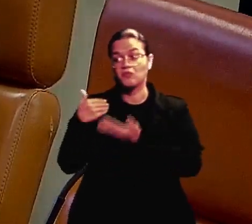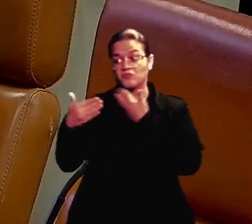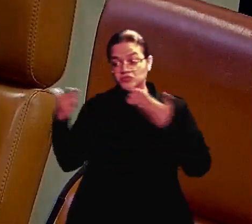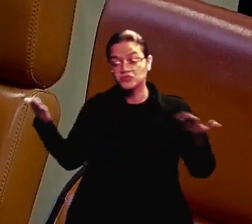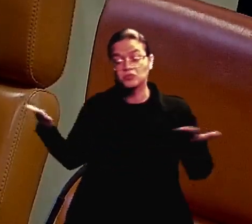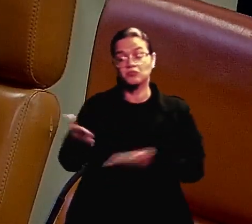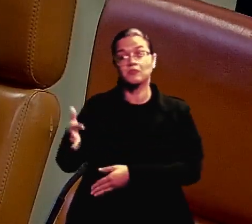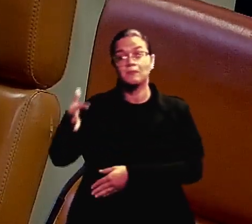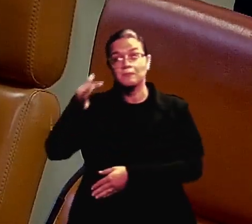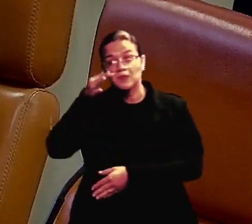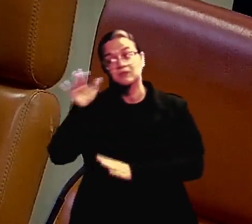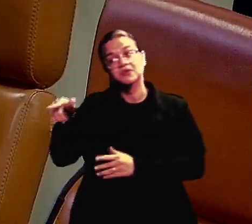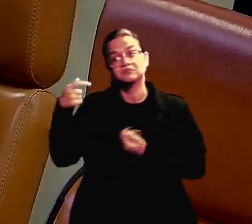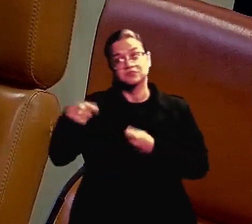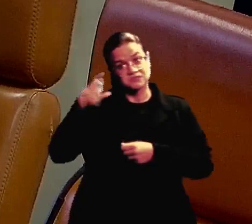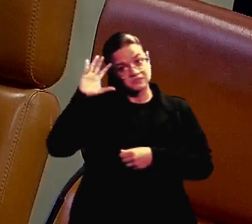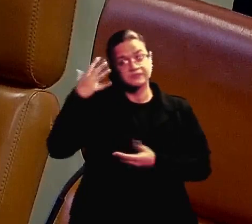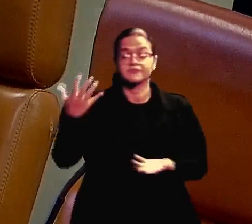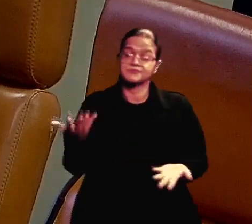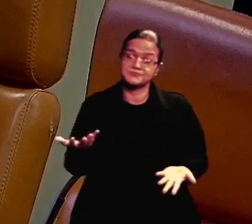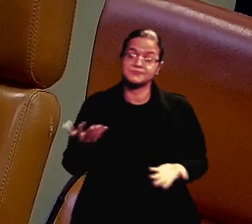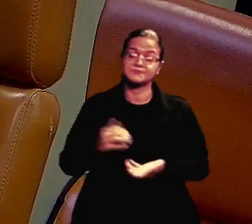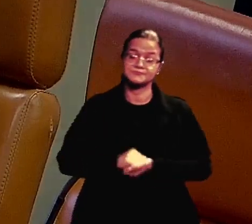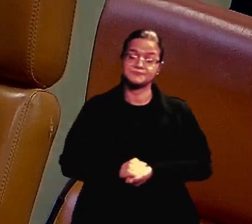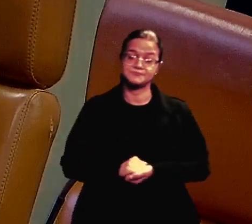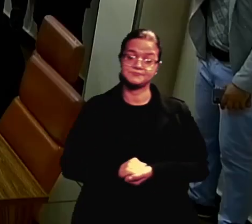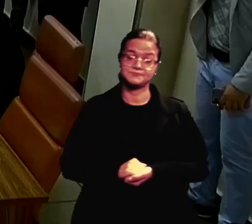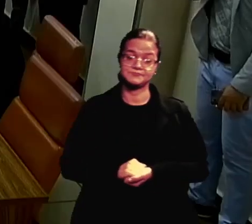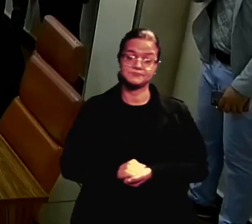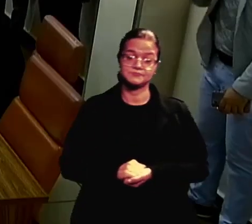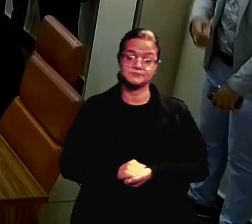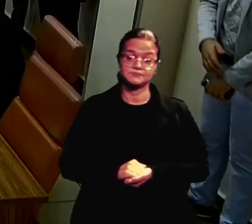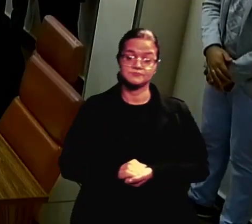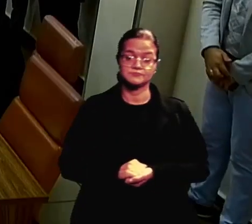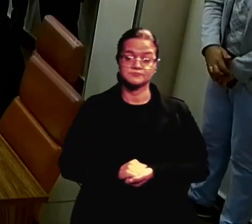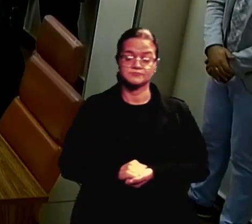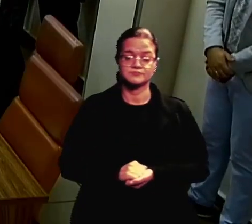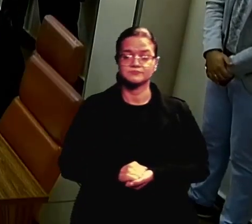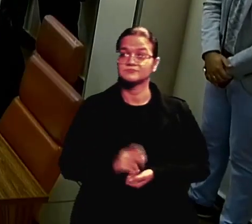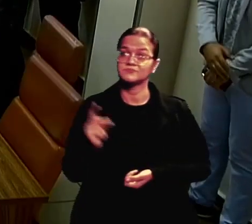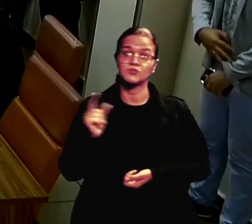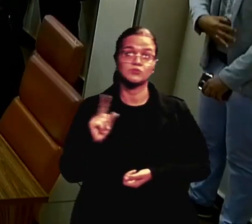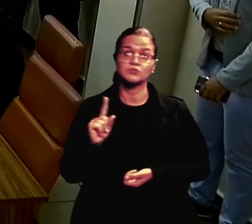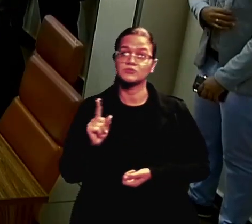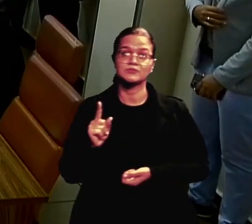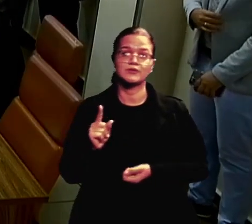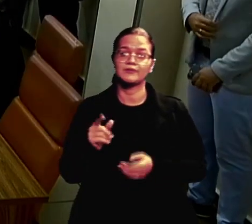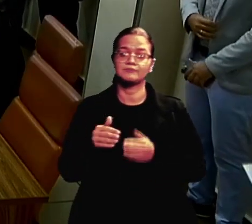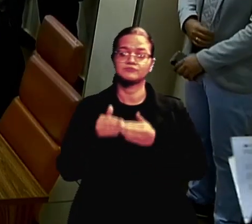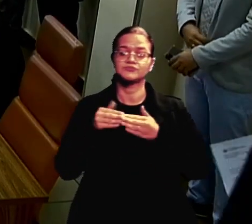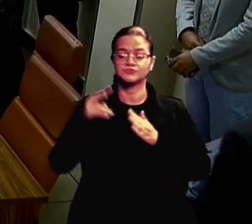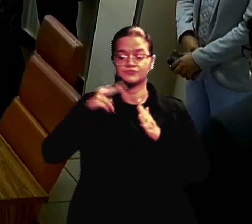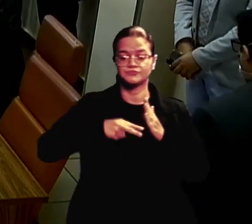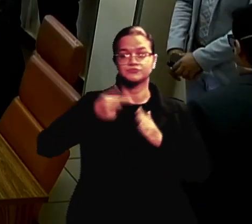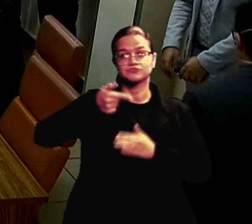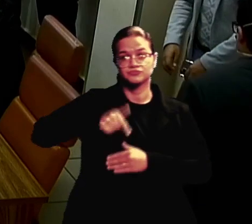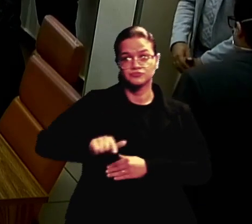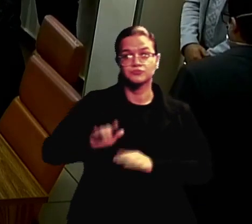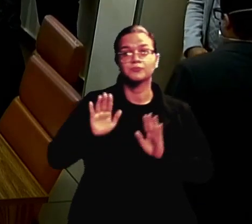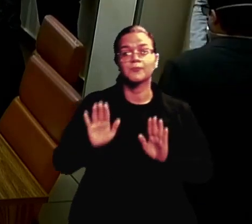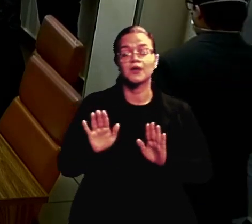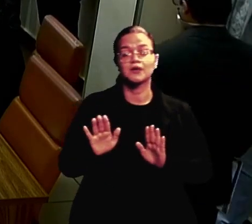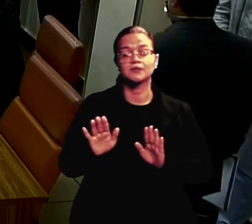hoje. Agora ele tem que resolver também, né? Eu vou... Acho que não tem como renovar o pedido de vistas,